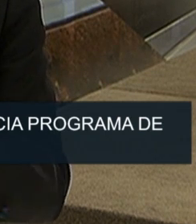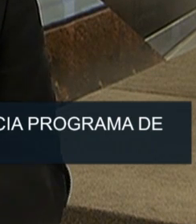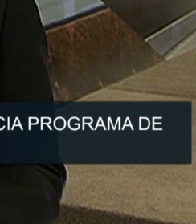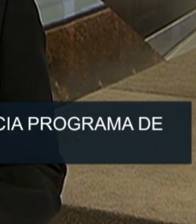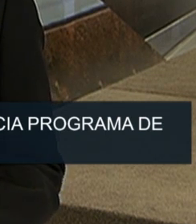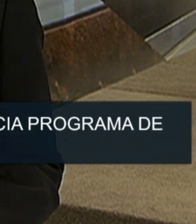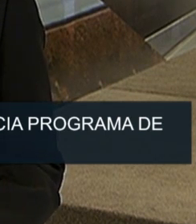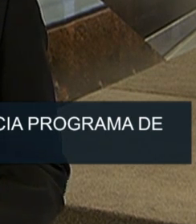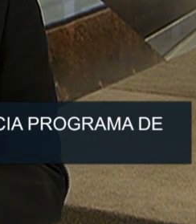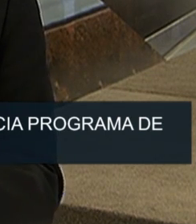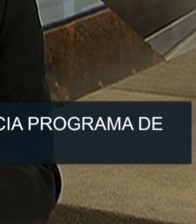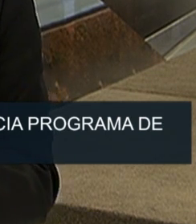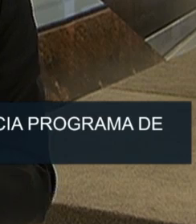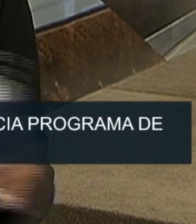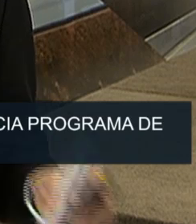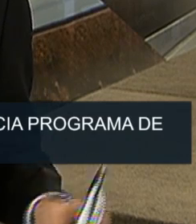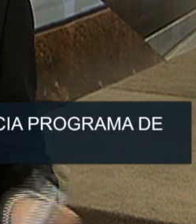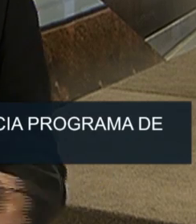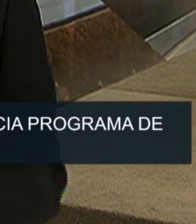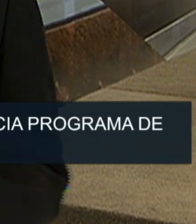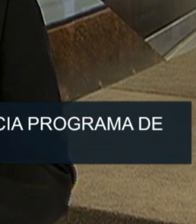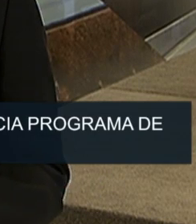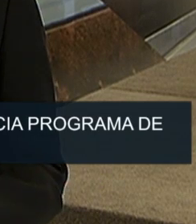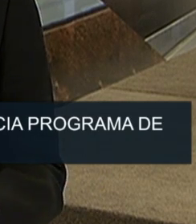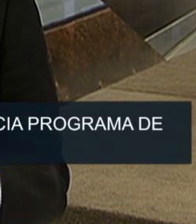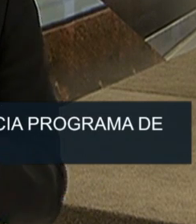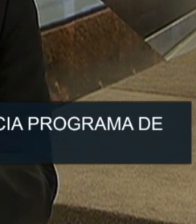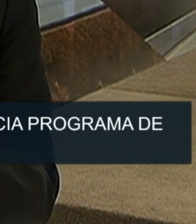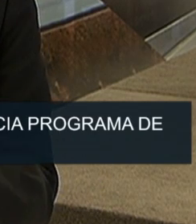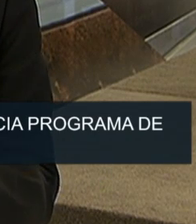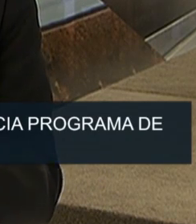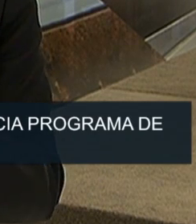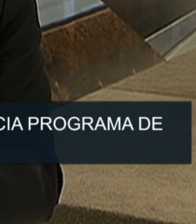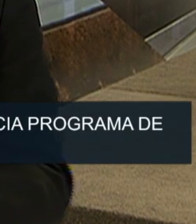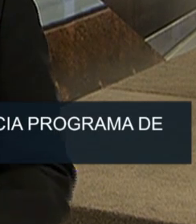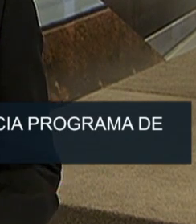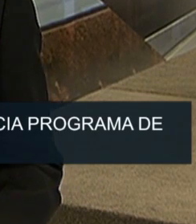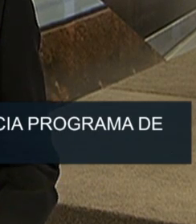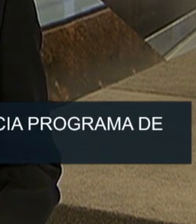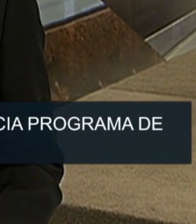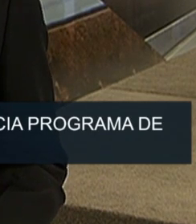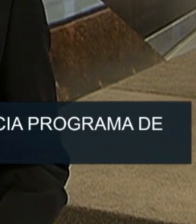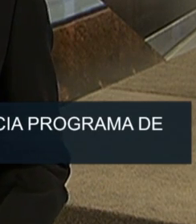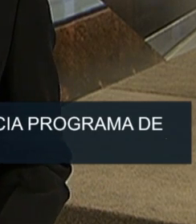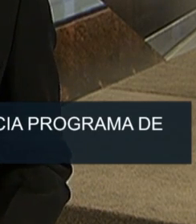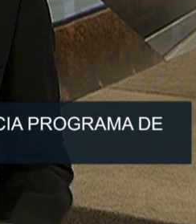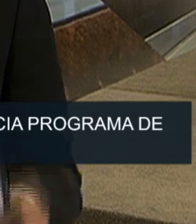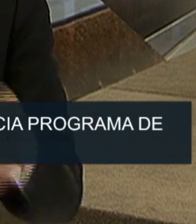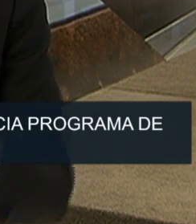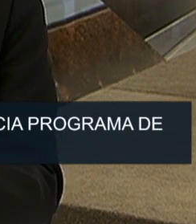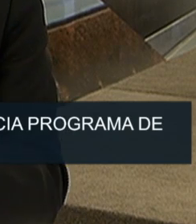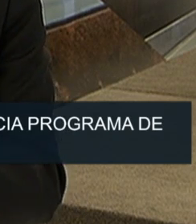contrário corrigindo os erros da privatização no passado que praticamente inviabilizou este sistema de transporte no